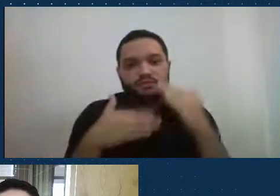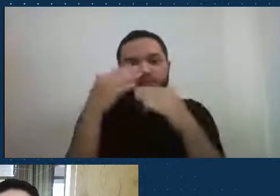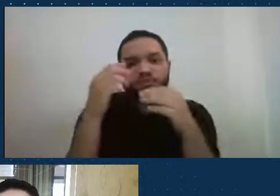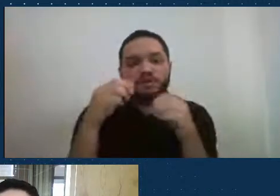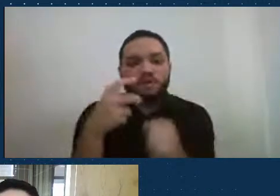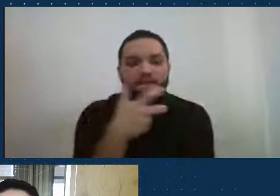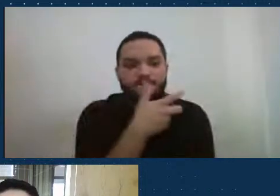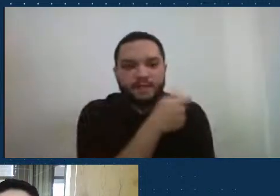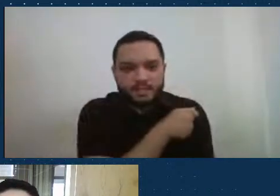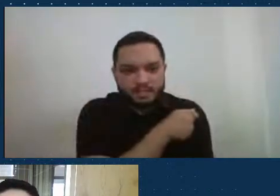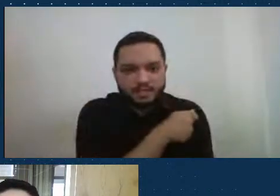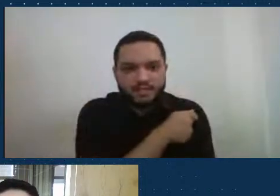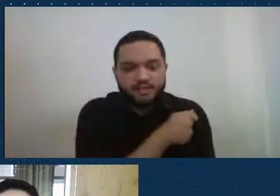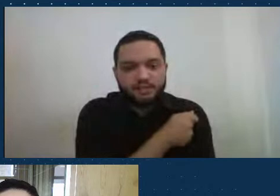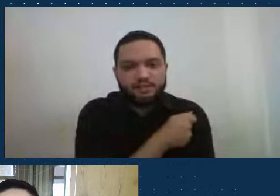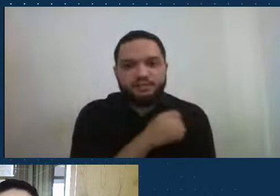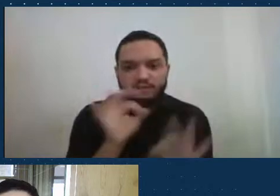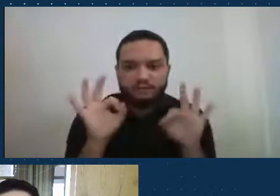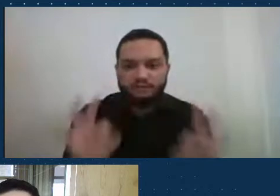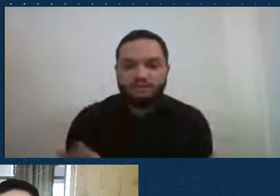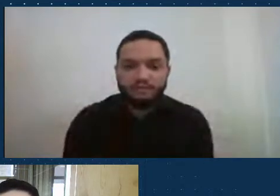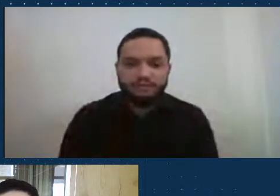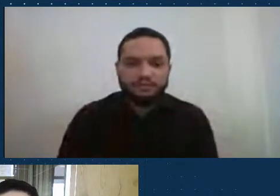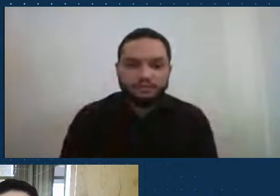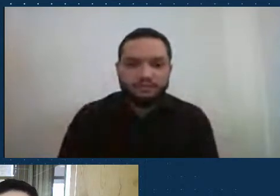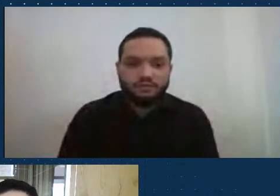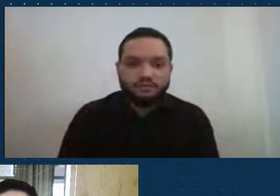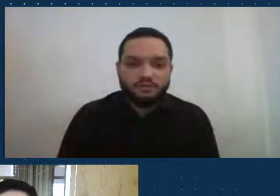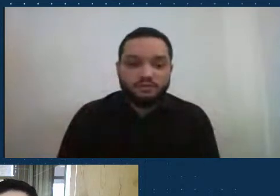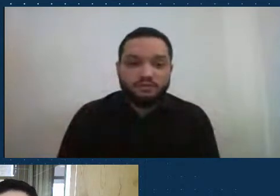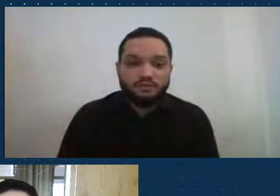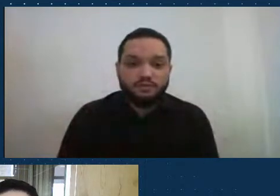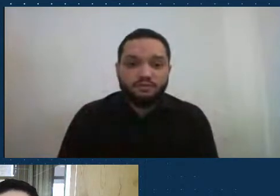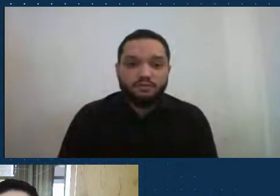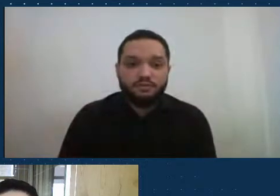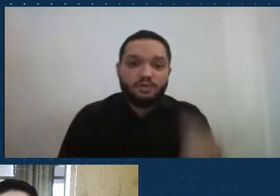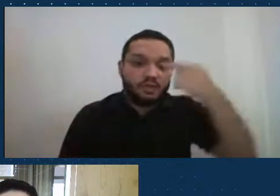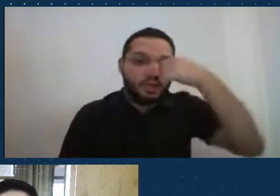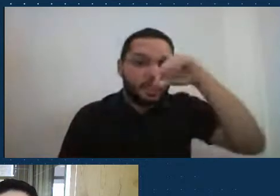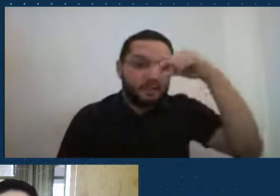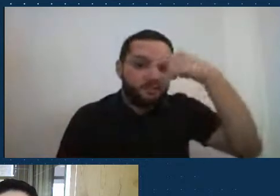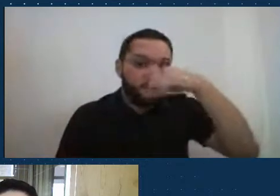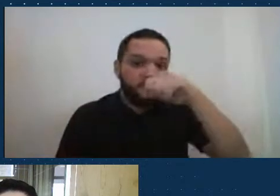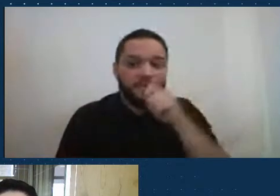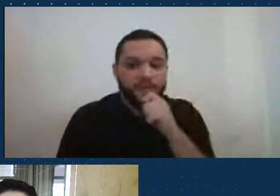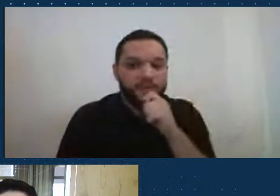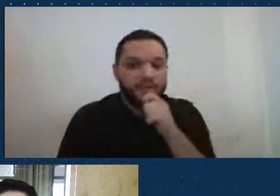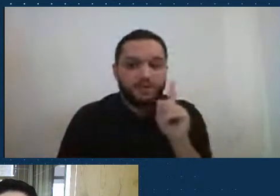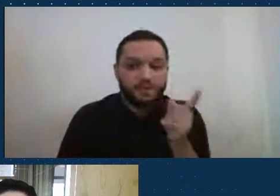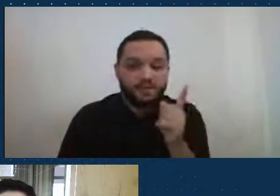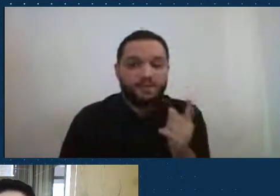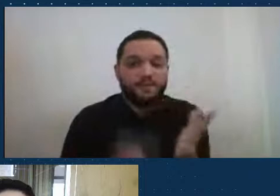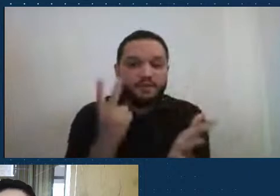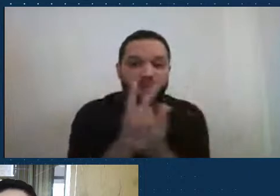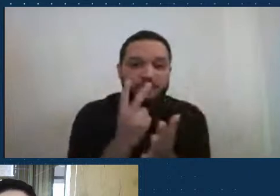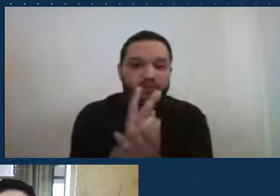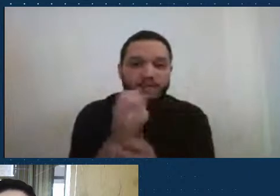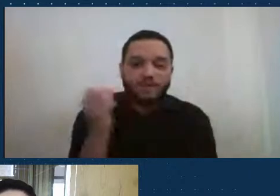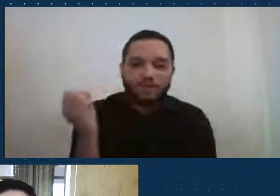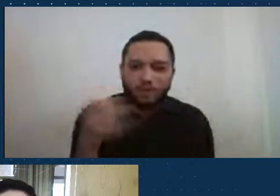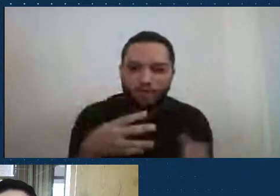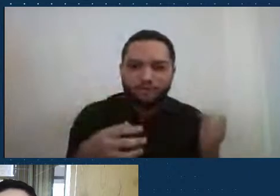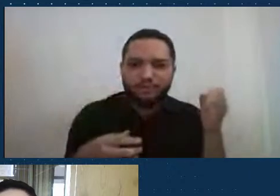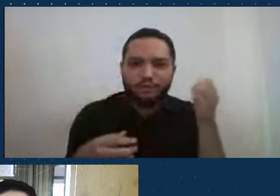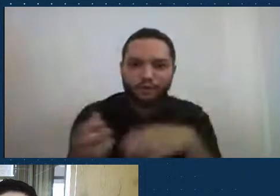é definitiva. Mas nem o vírus da gripe a gente conseguiu, porque a gente tem sempre aí uma gripe nova surgindo,